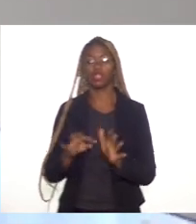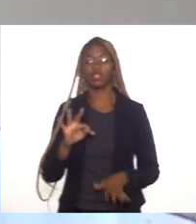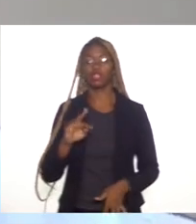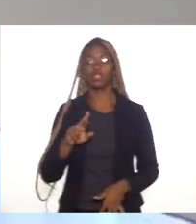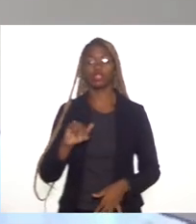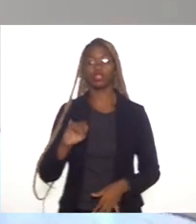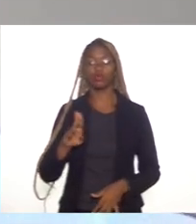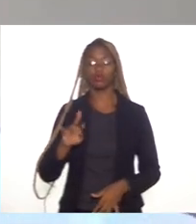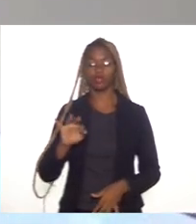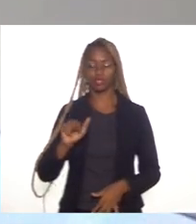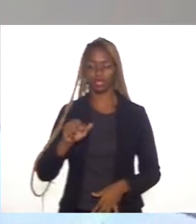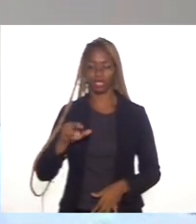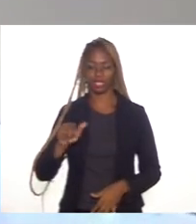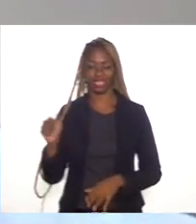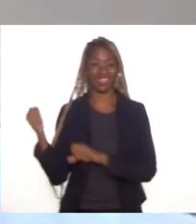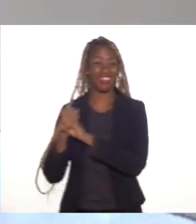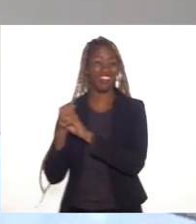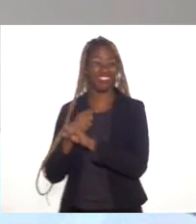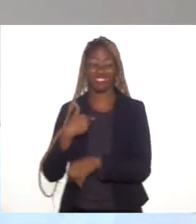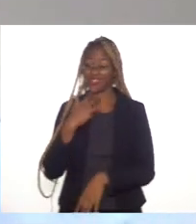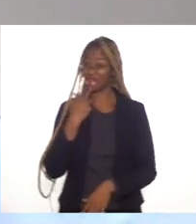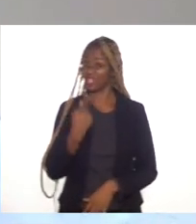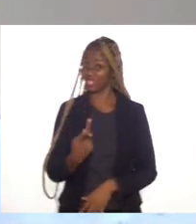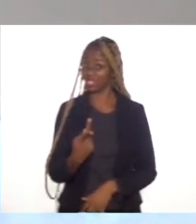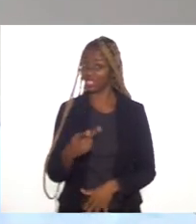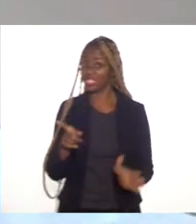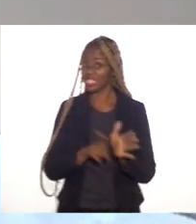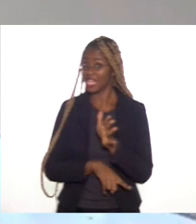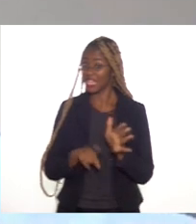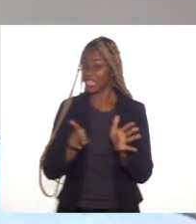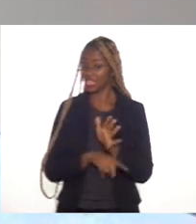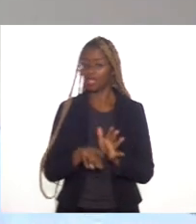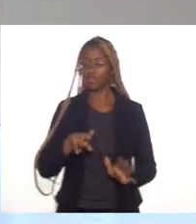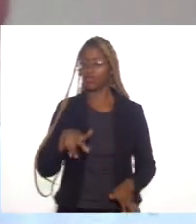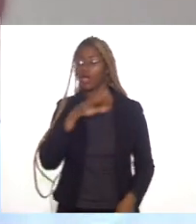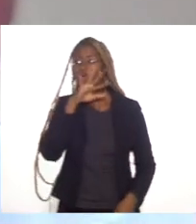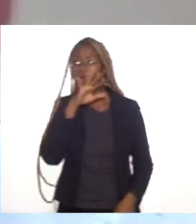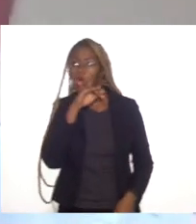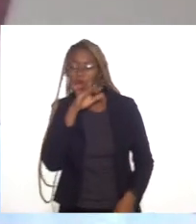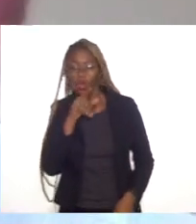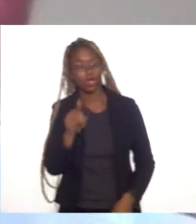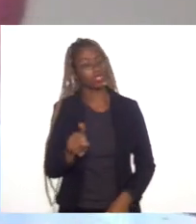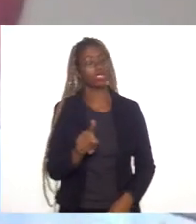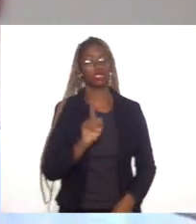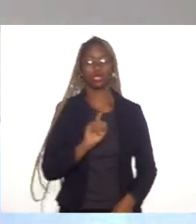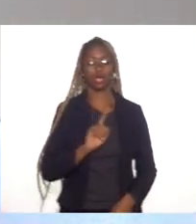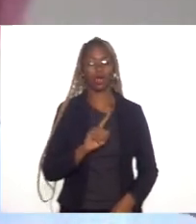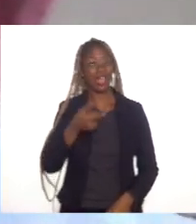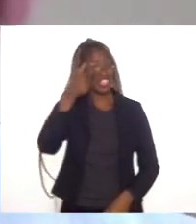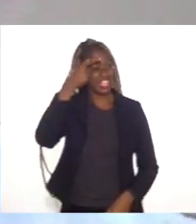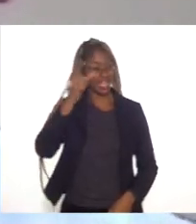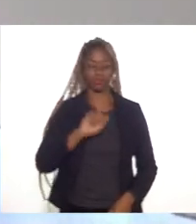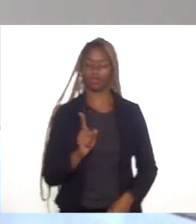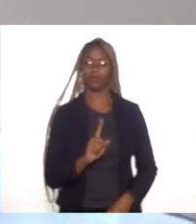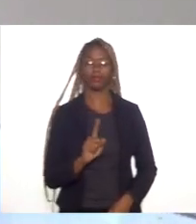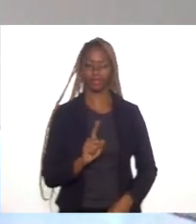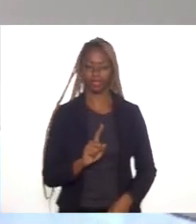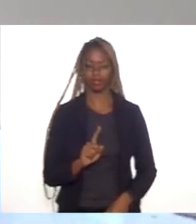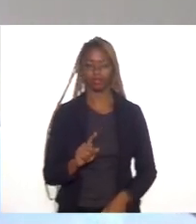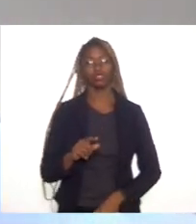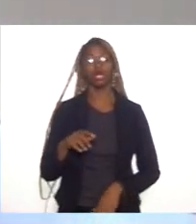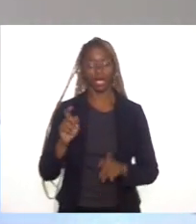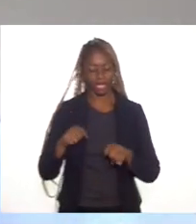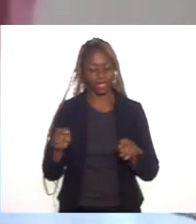anos da Tribuna da Alerja, a isenção tributária não é um mal em si, não pode ser nem deve ser diabolizada, ela pode ser indutora de